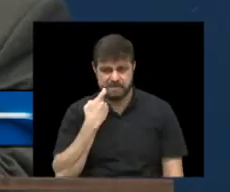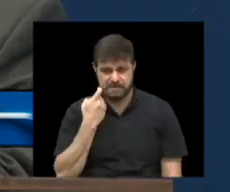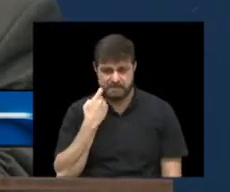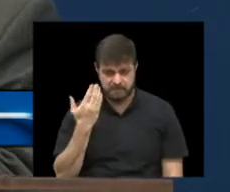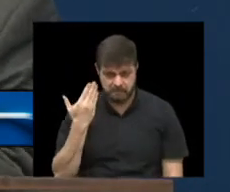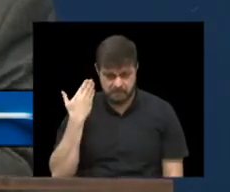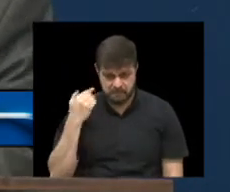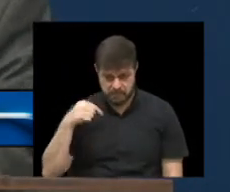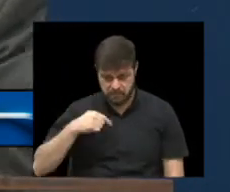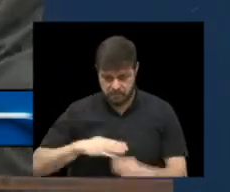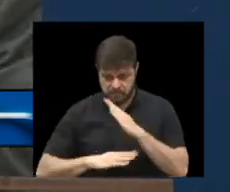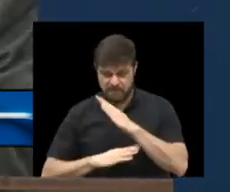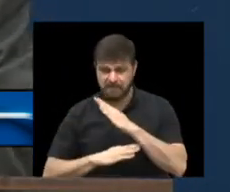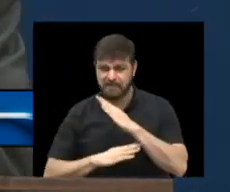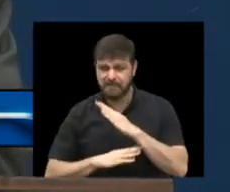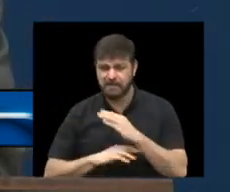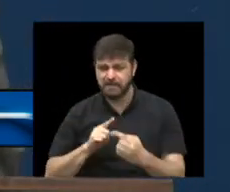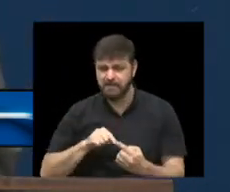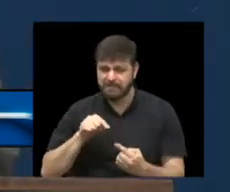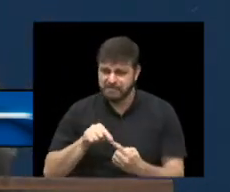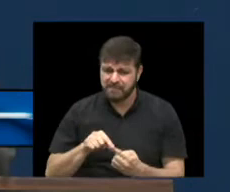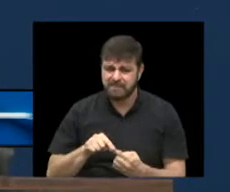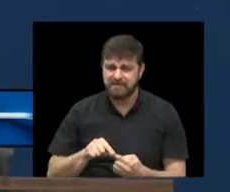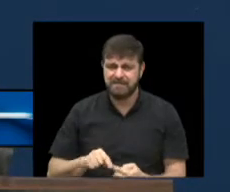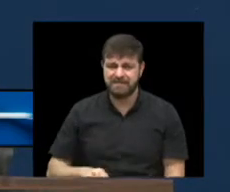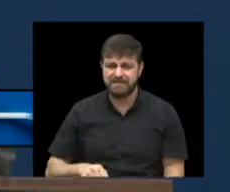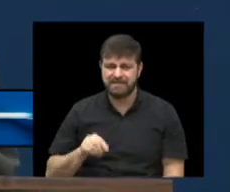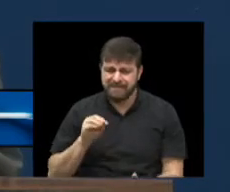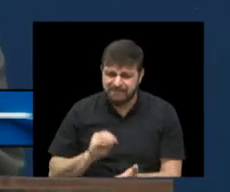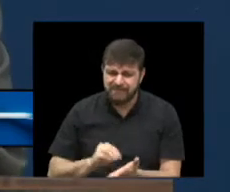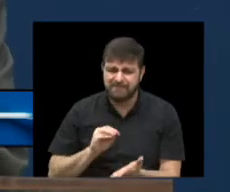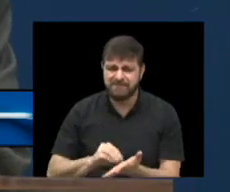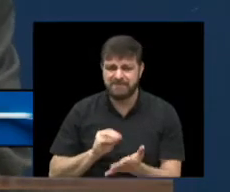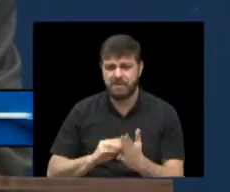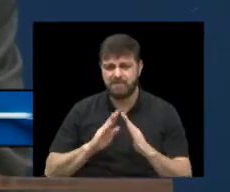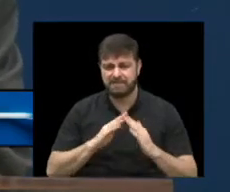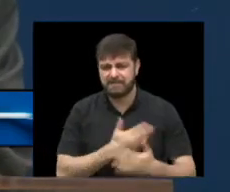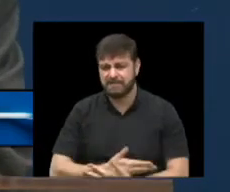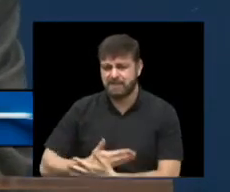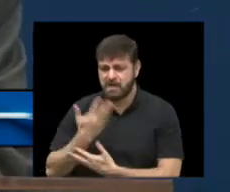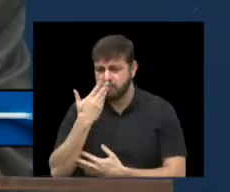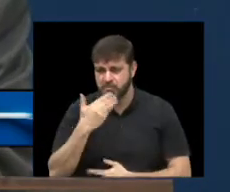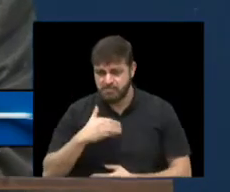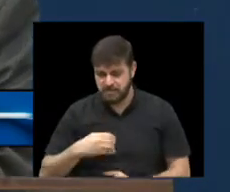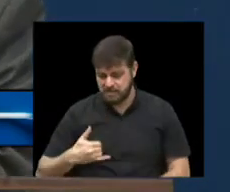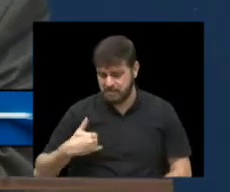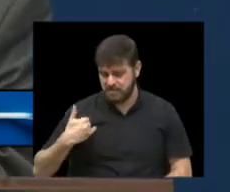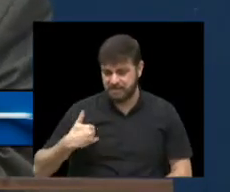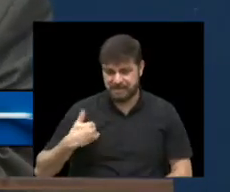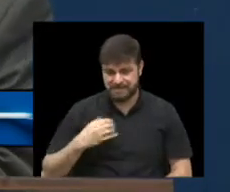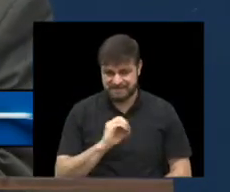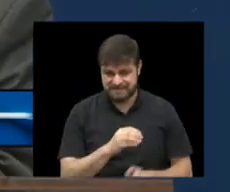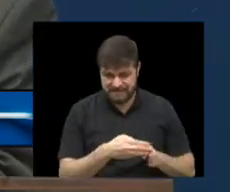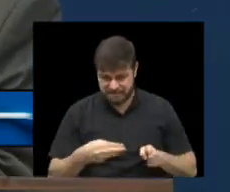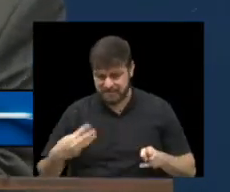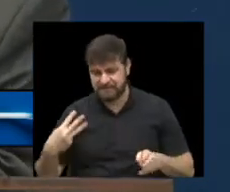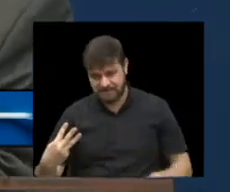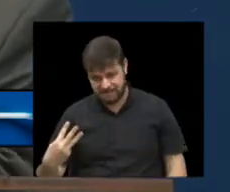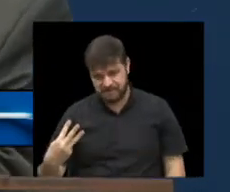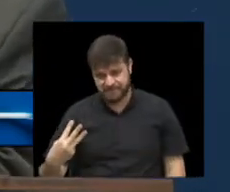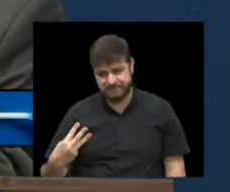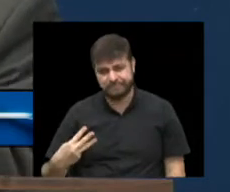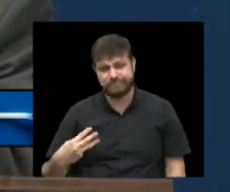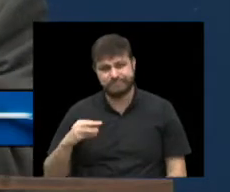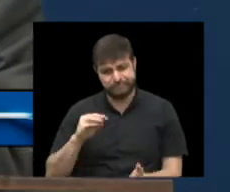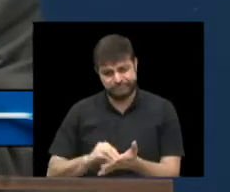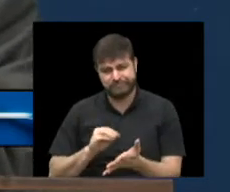nesta casa, falando da falta de vagas de creche, né, para 0 a 3 anos. É verdade, ele tem razão, e em